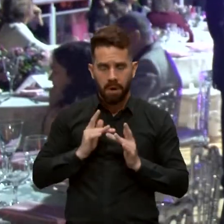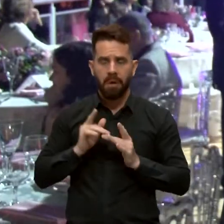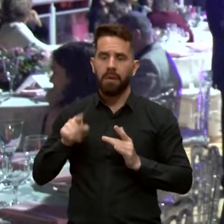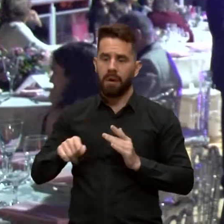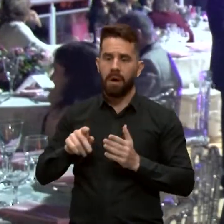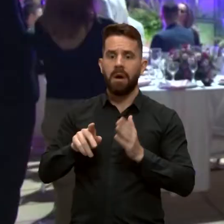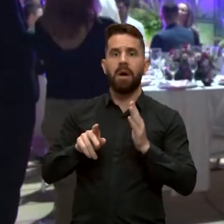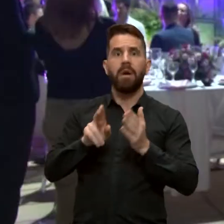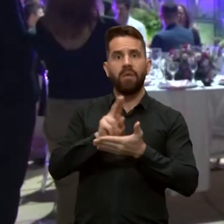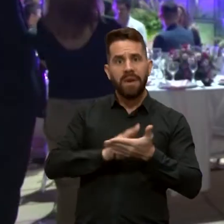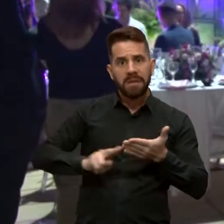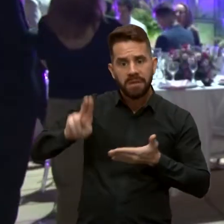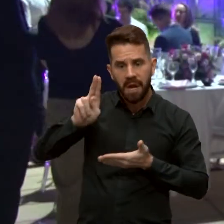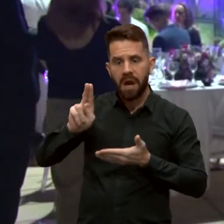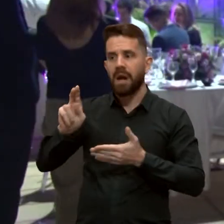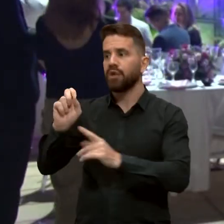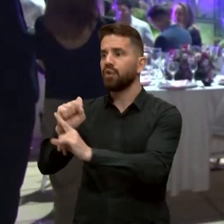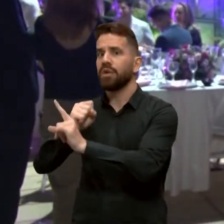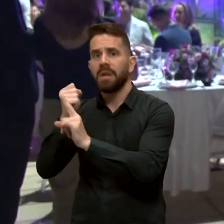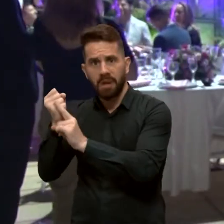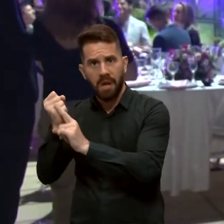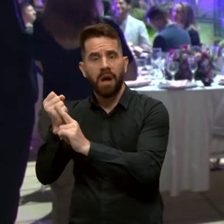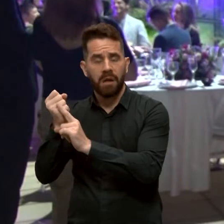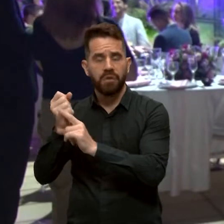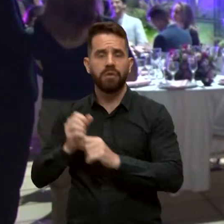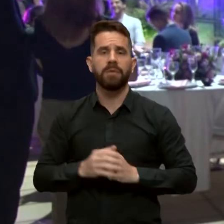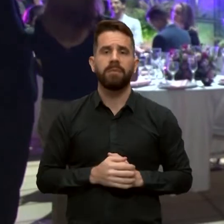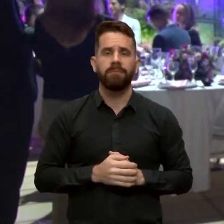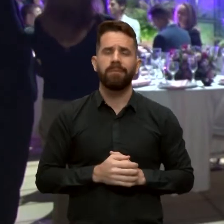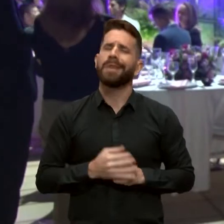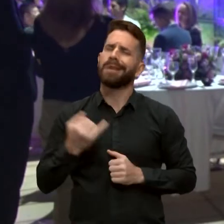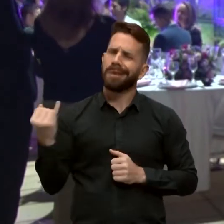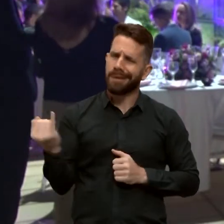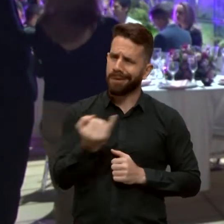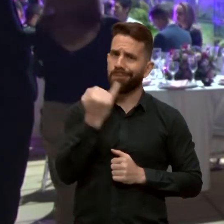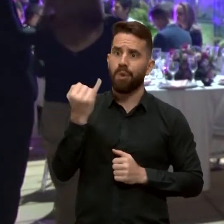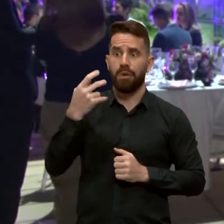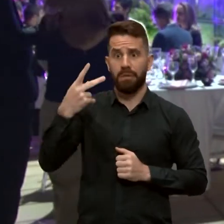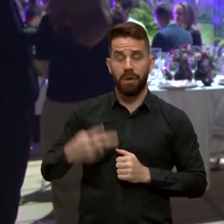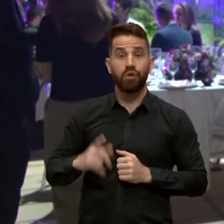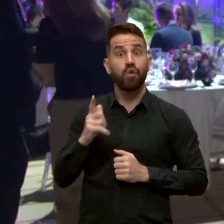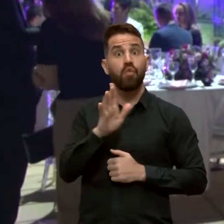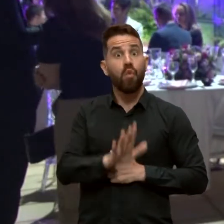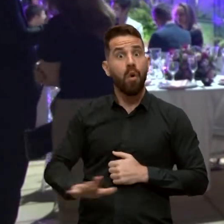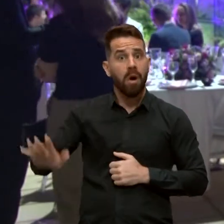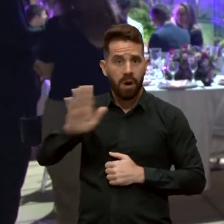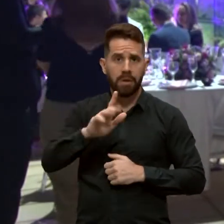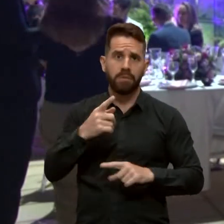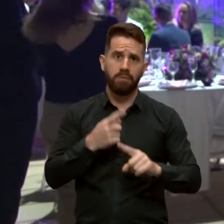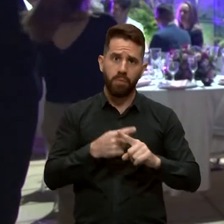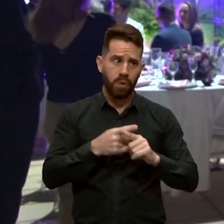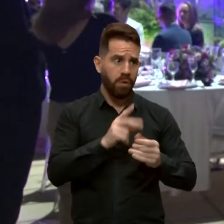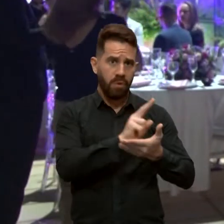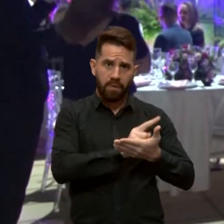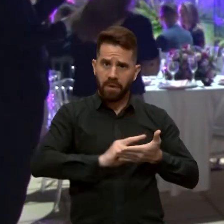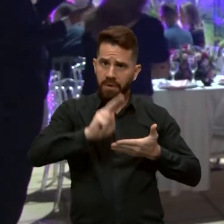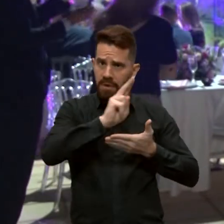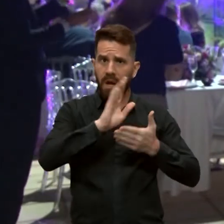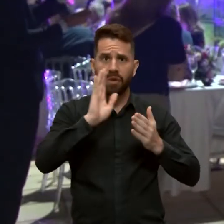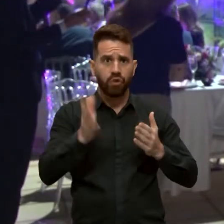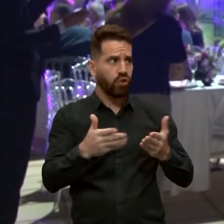e a sociedade. É importante para Goiás isso, né? A universidade vem se expandindo em várias frentes